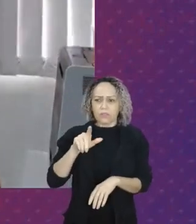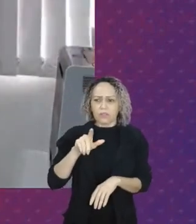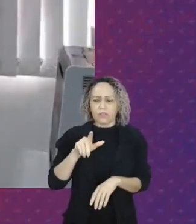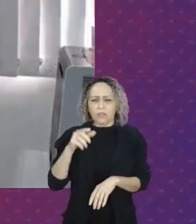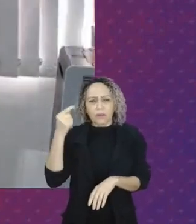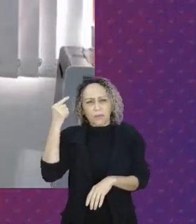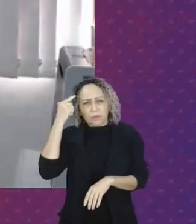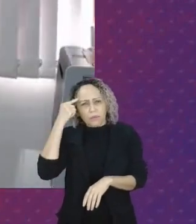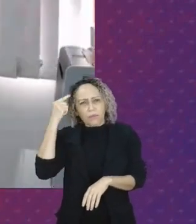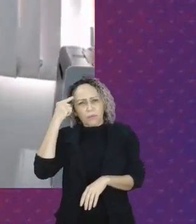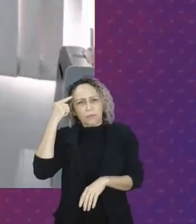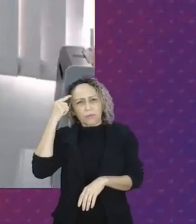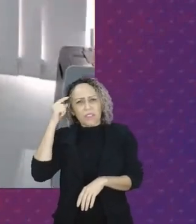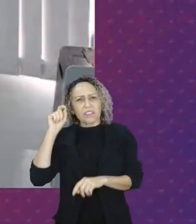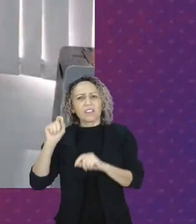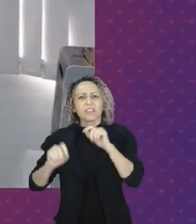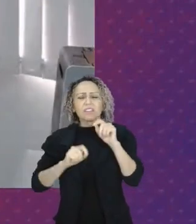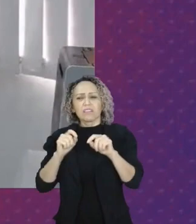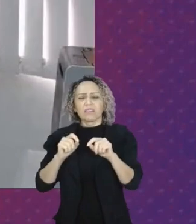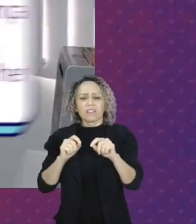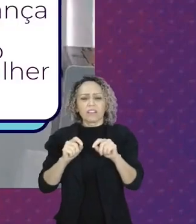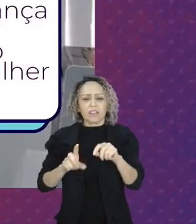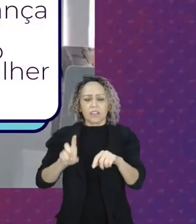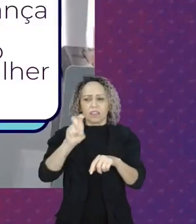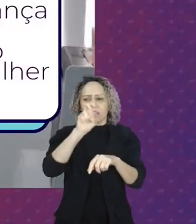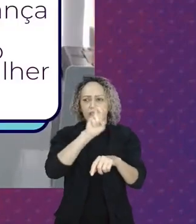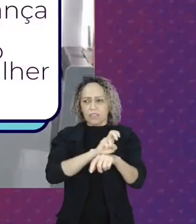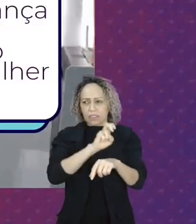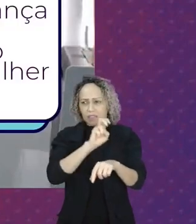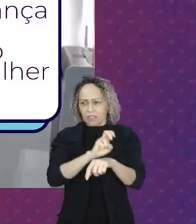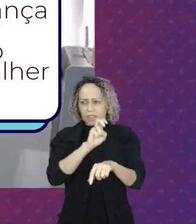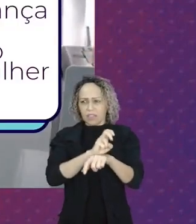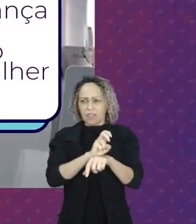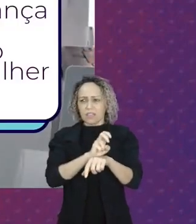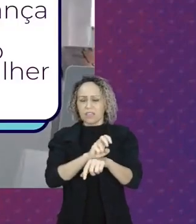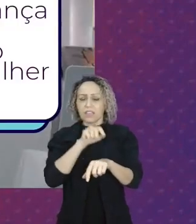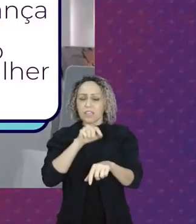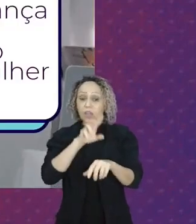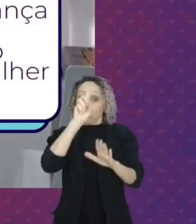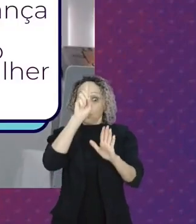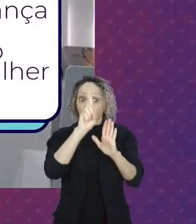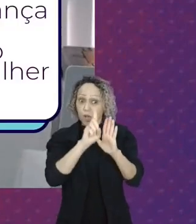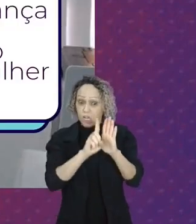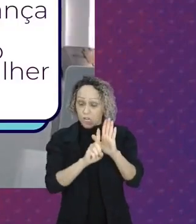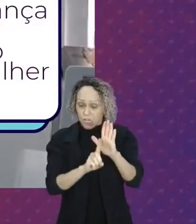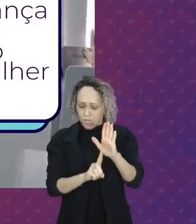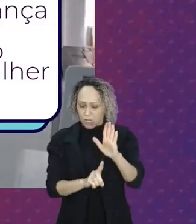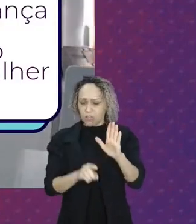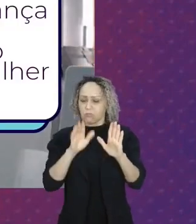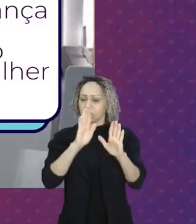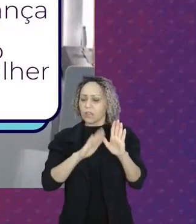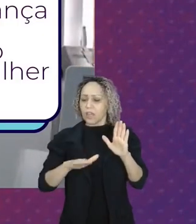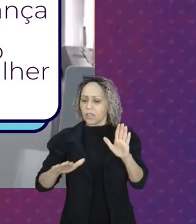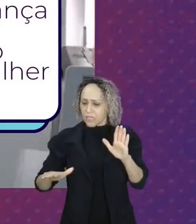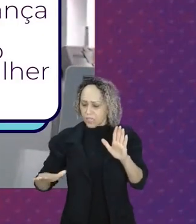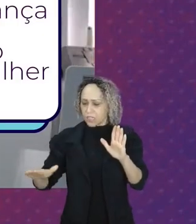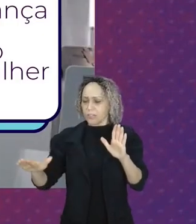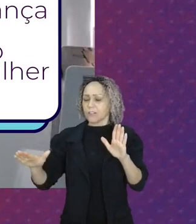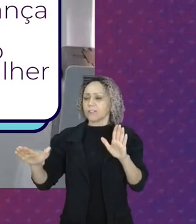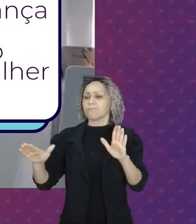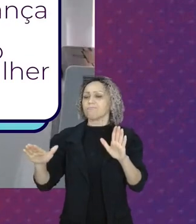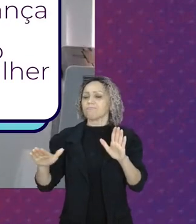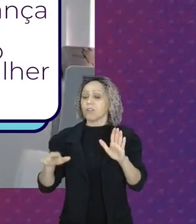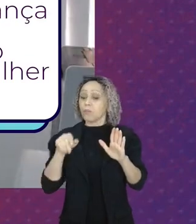pensando nas creches como um direito da criança, porque a educação é um direito subjetivo público, e a criança é um sujeito